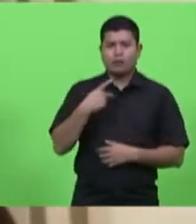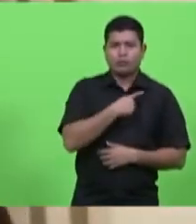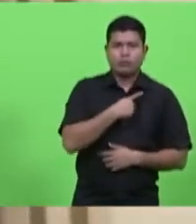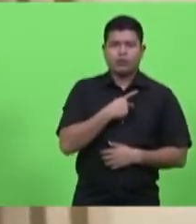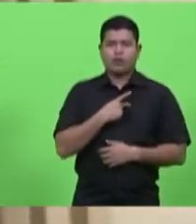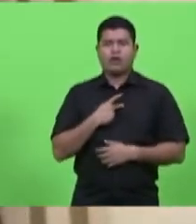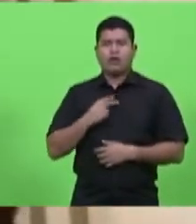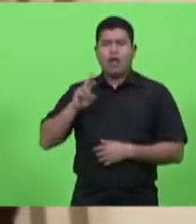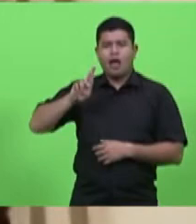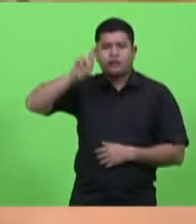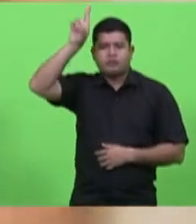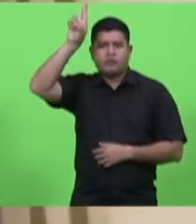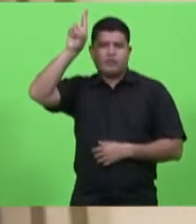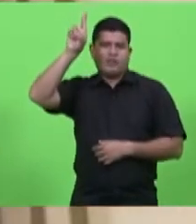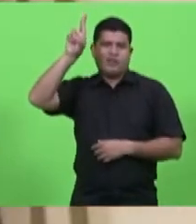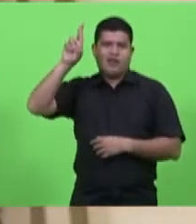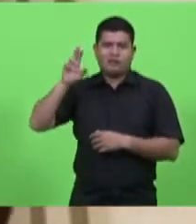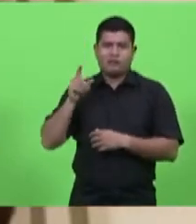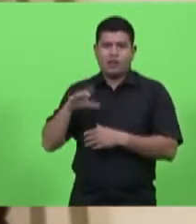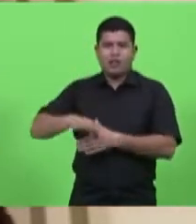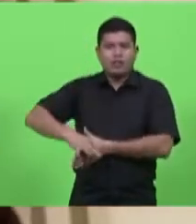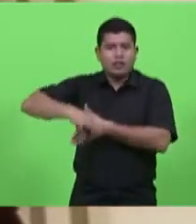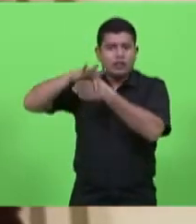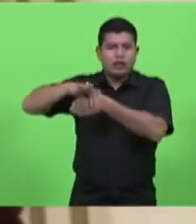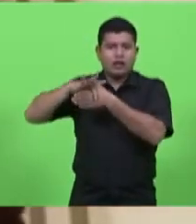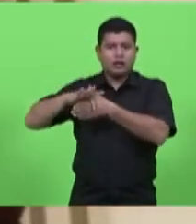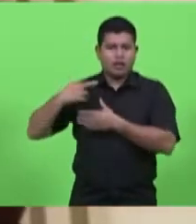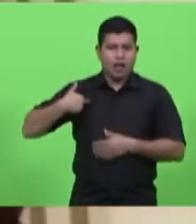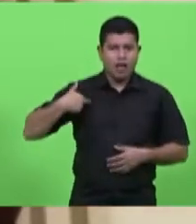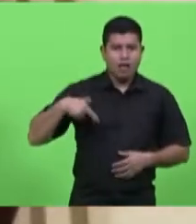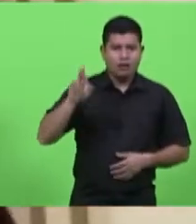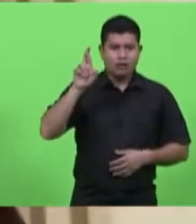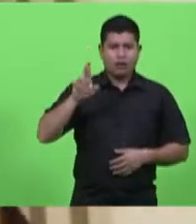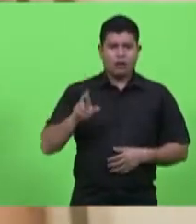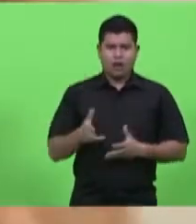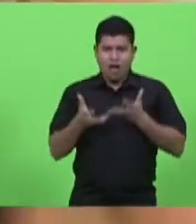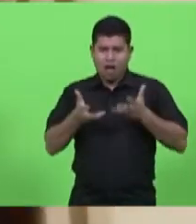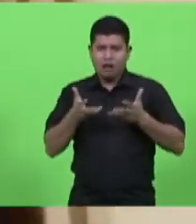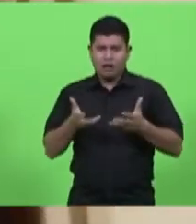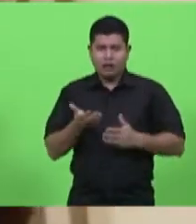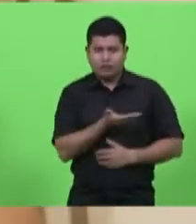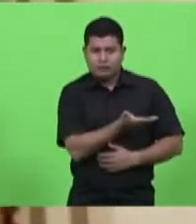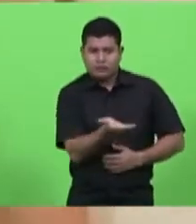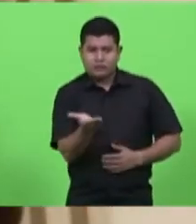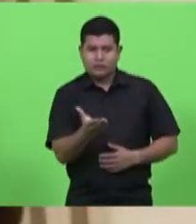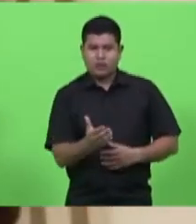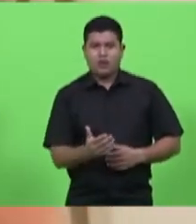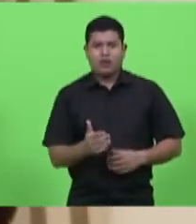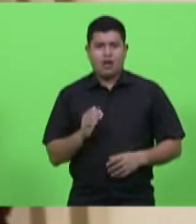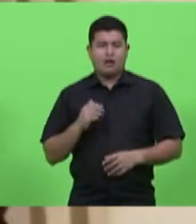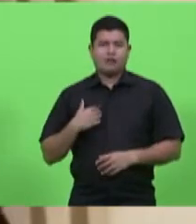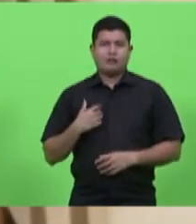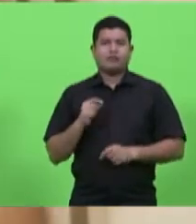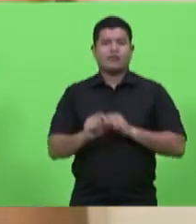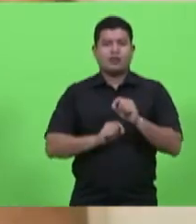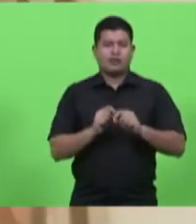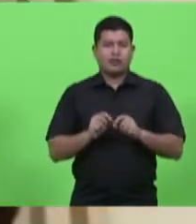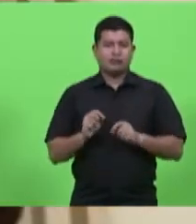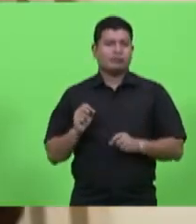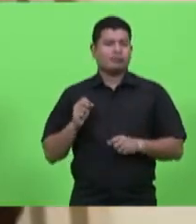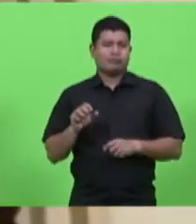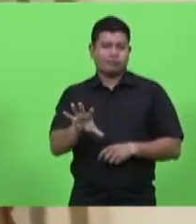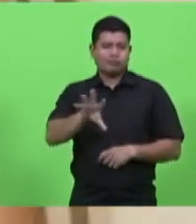santo, nenhum líder religioso vai querer colocar os seus membros em risco. Então, portanto, com